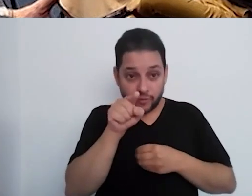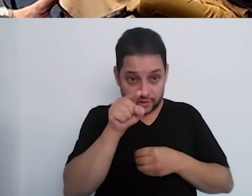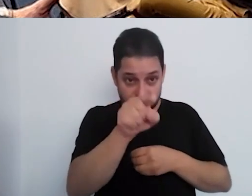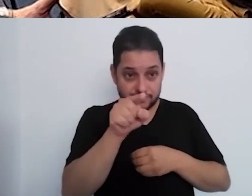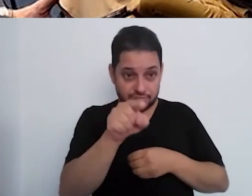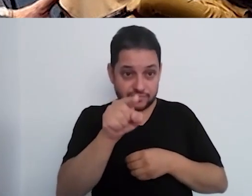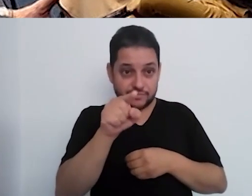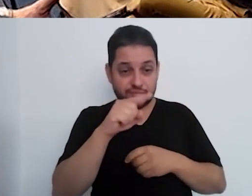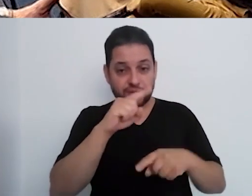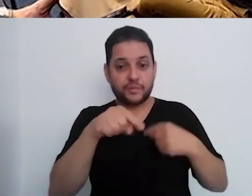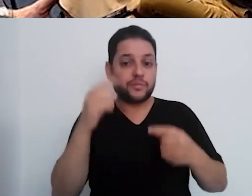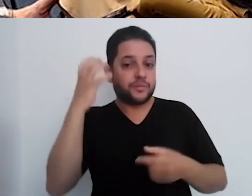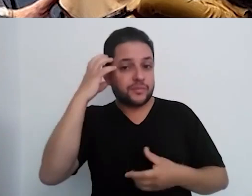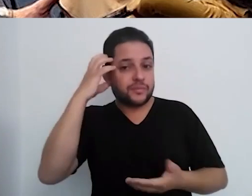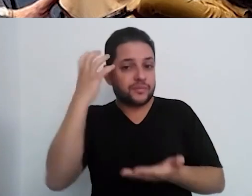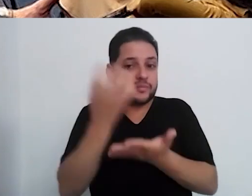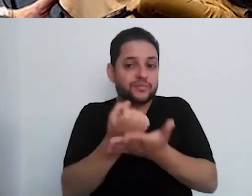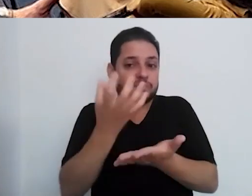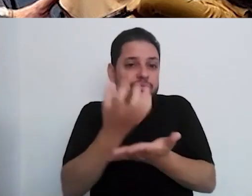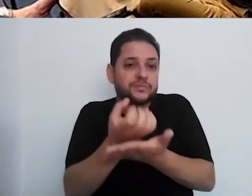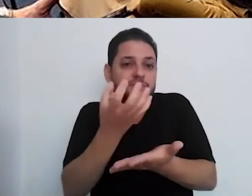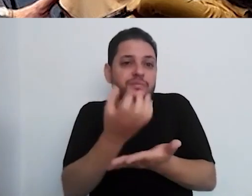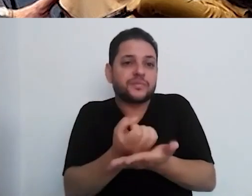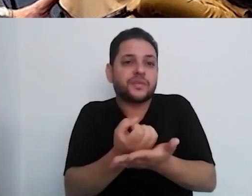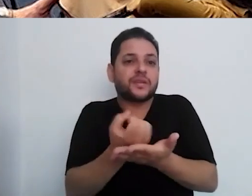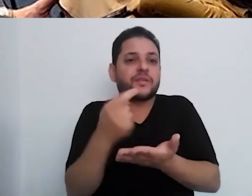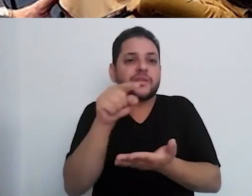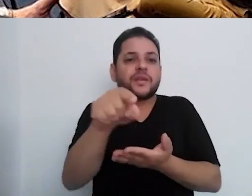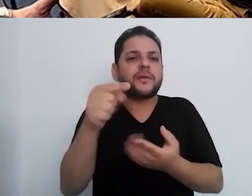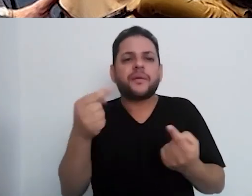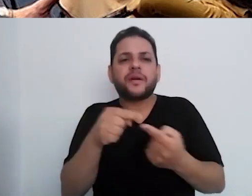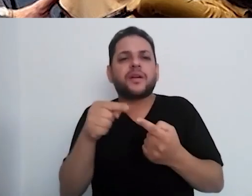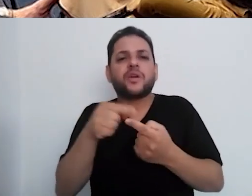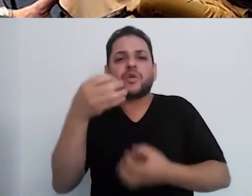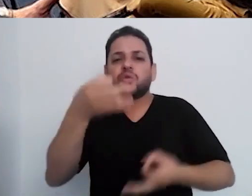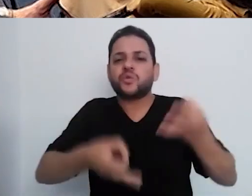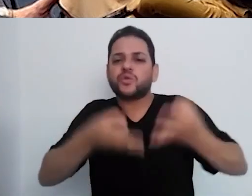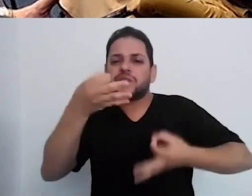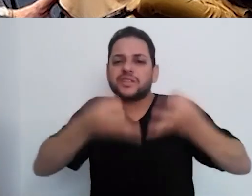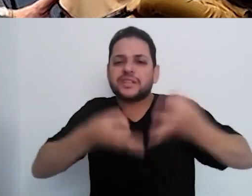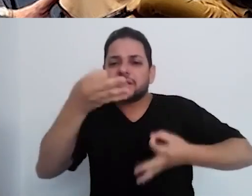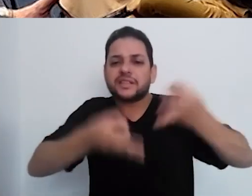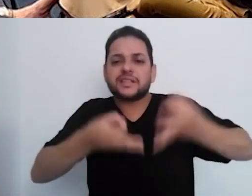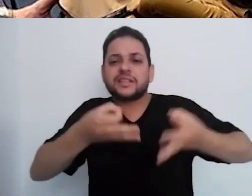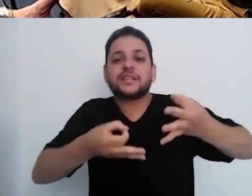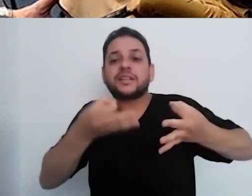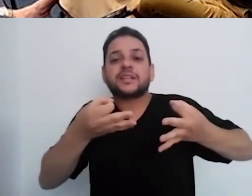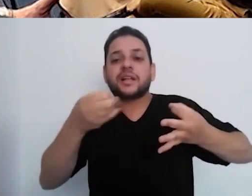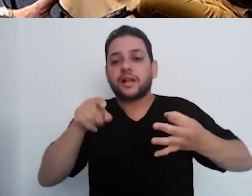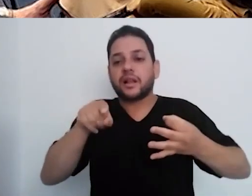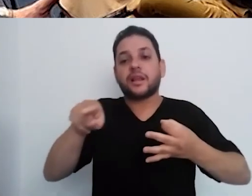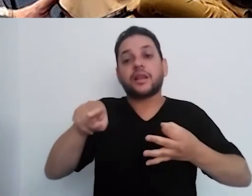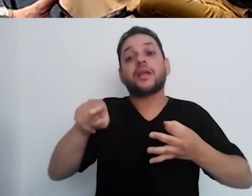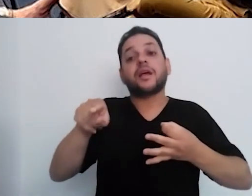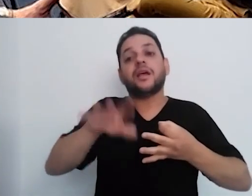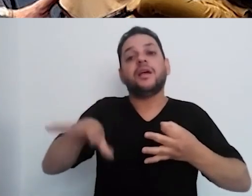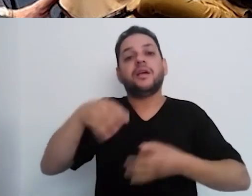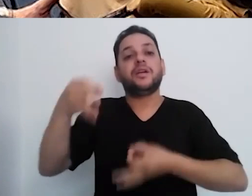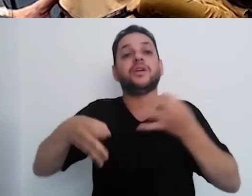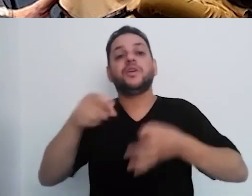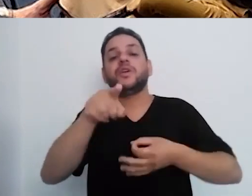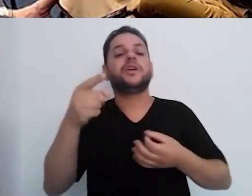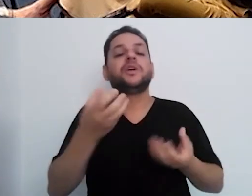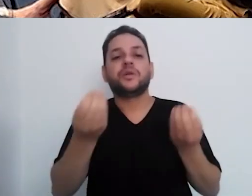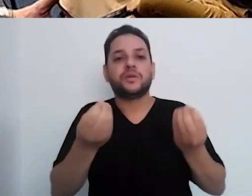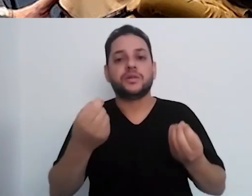desse podcast, a aplicação da justiça restaurativa no judiciário. Bom, eu fiquei assustada. Eu